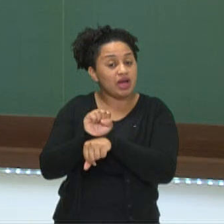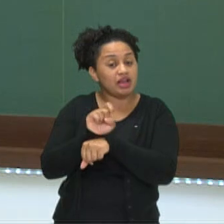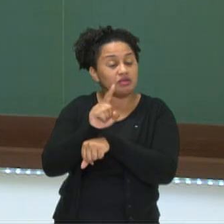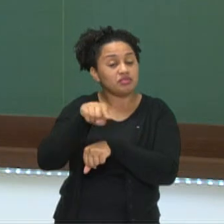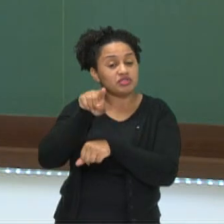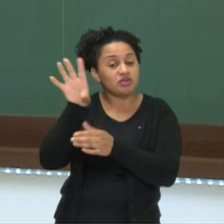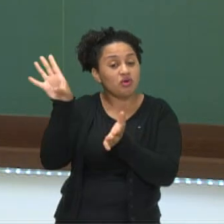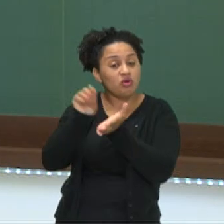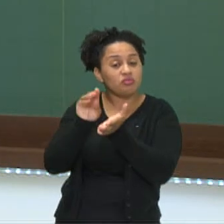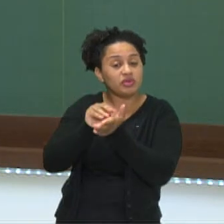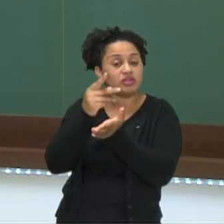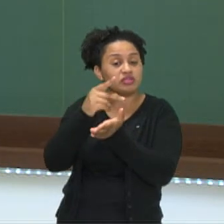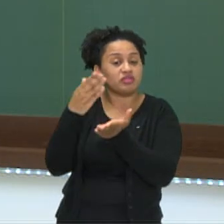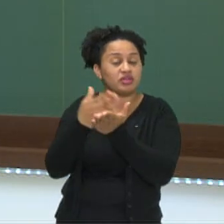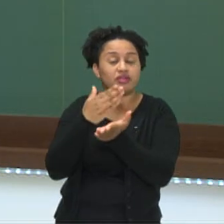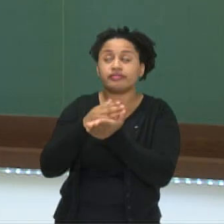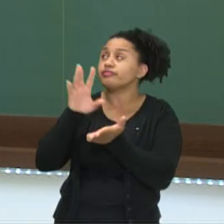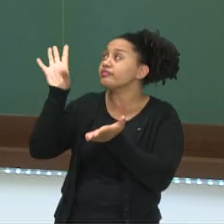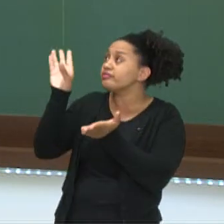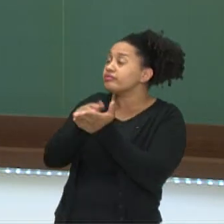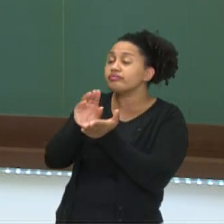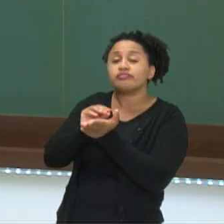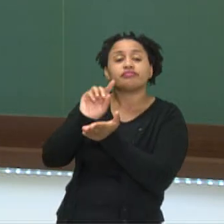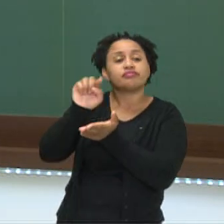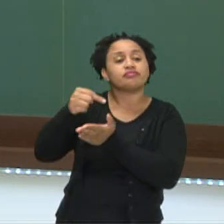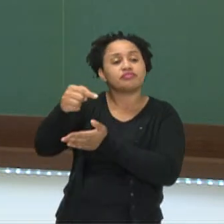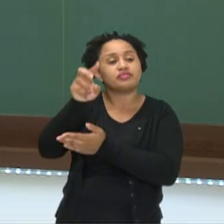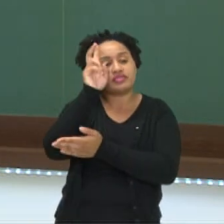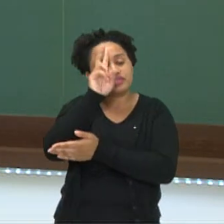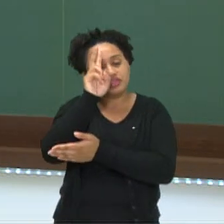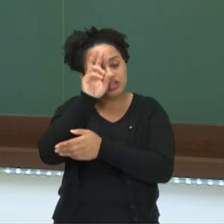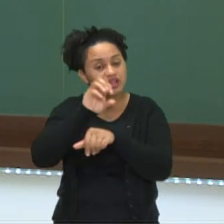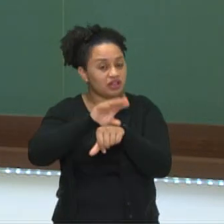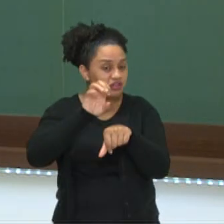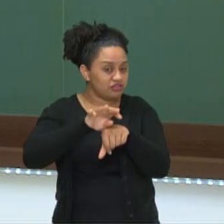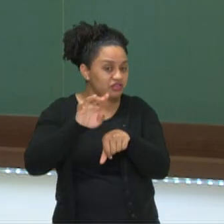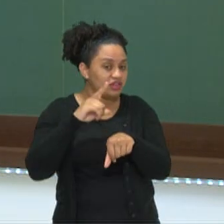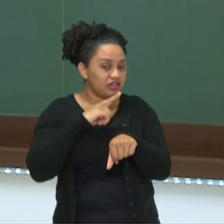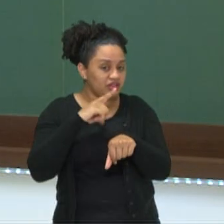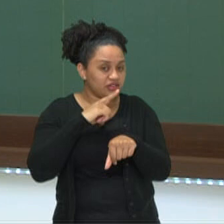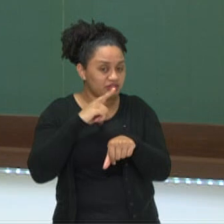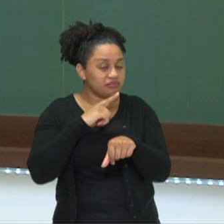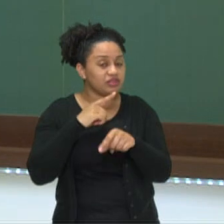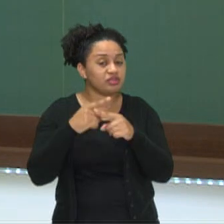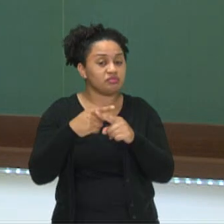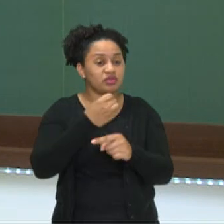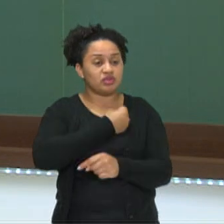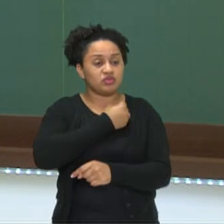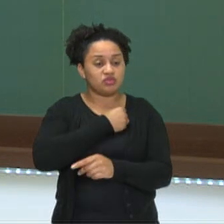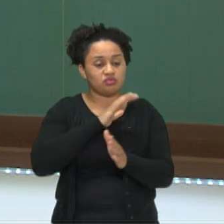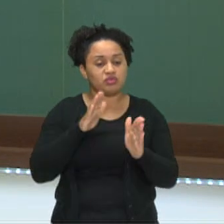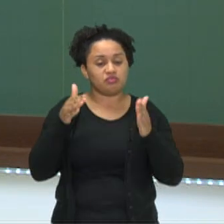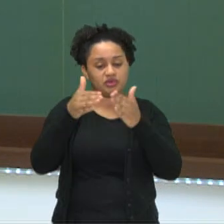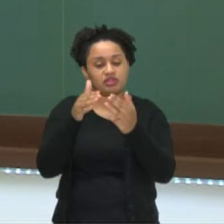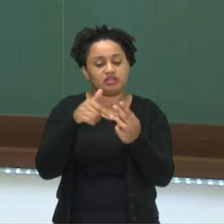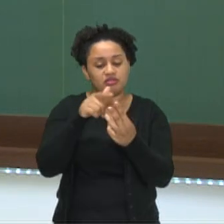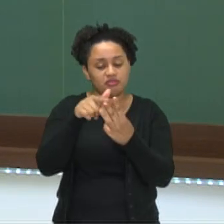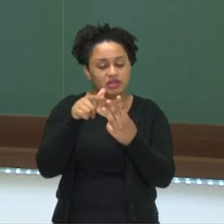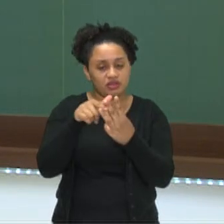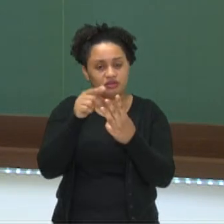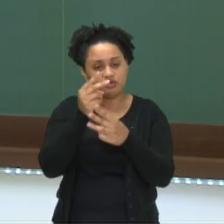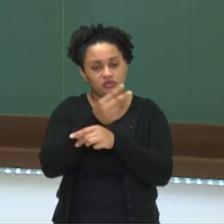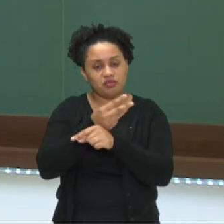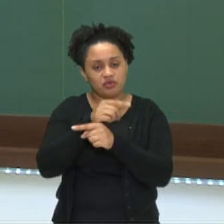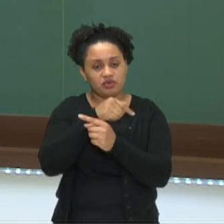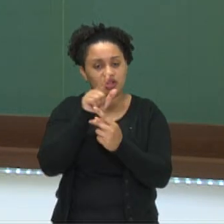eu quero que você copie isso aqui para você lembrar qual é essa dica. Que o número central, você tem que buscar 2 números,